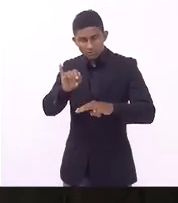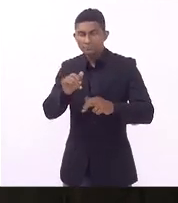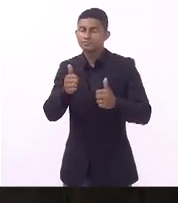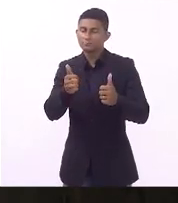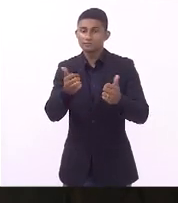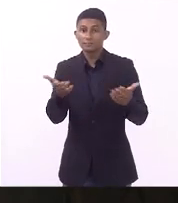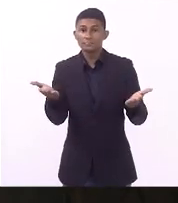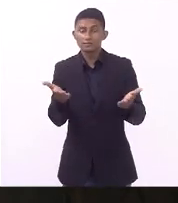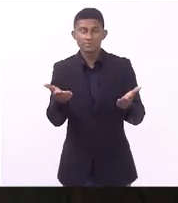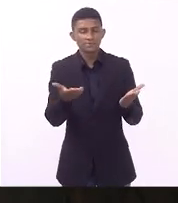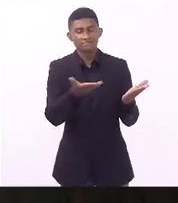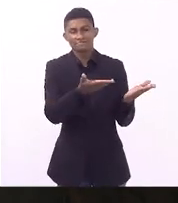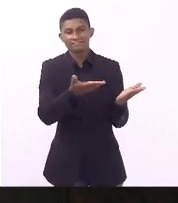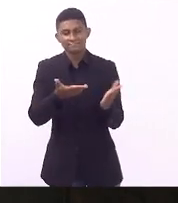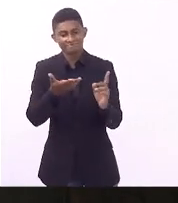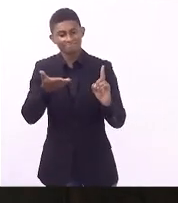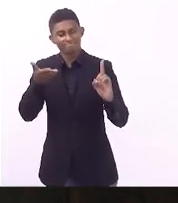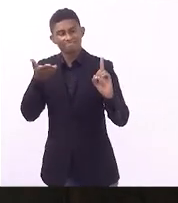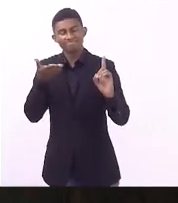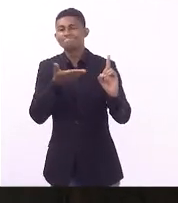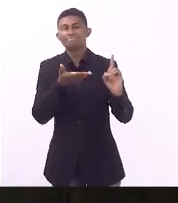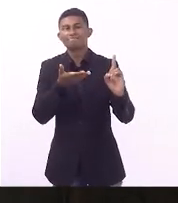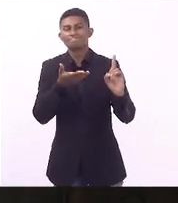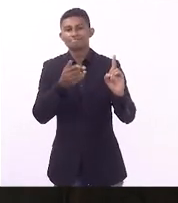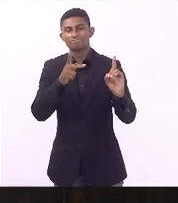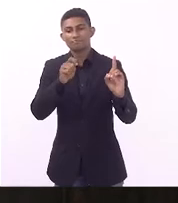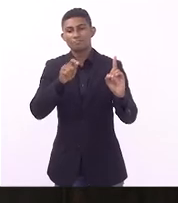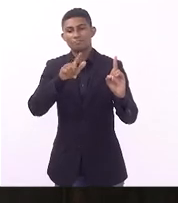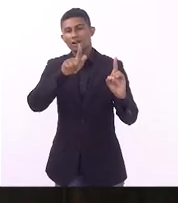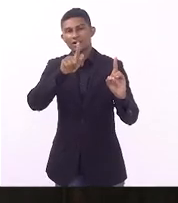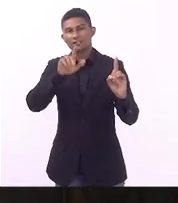nós passamos a palavra ao homenageado da noite.